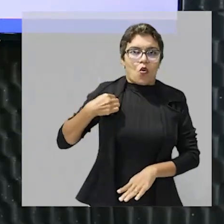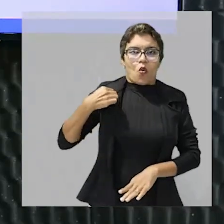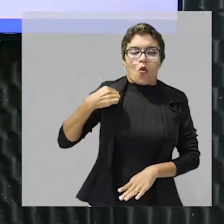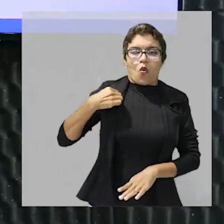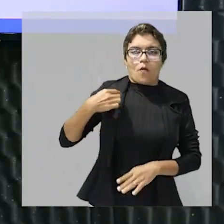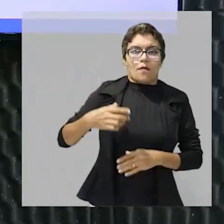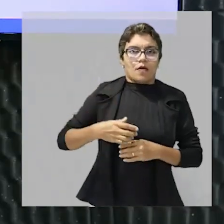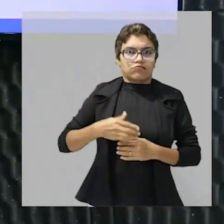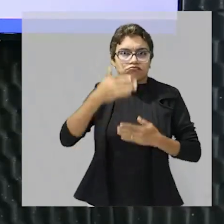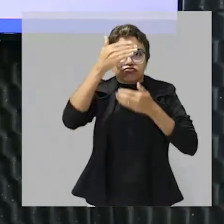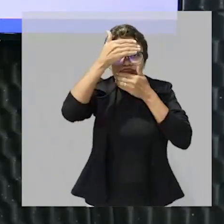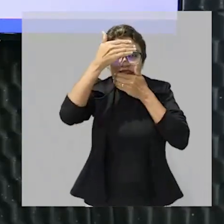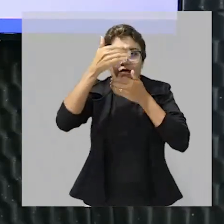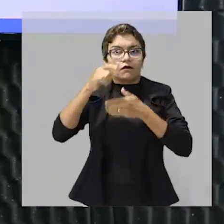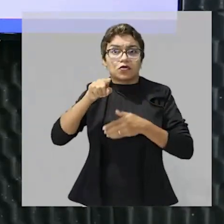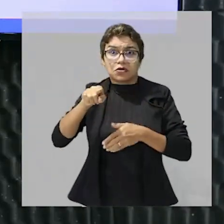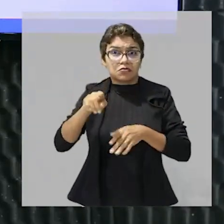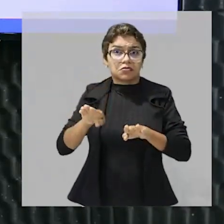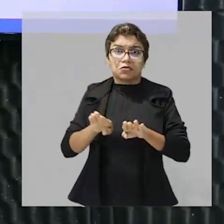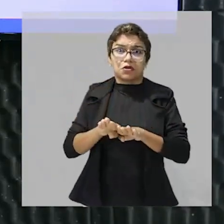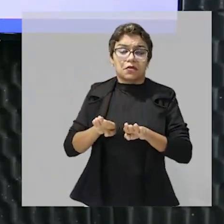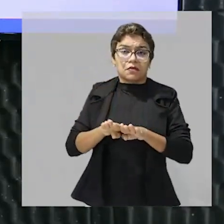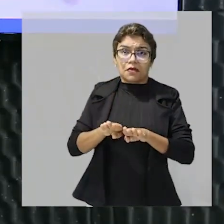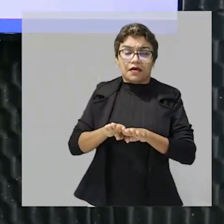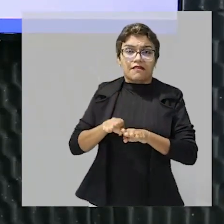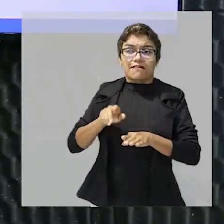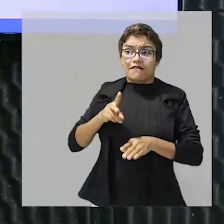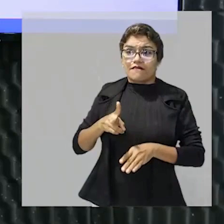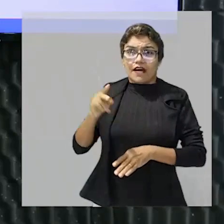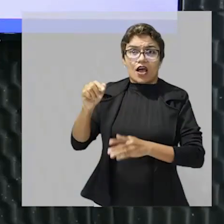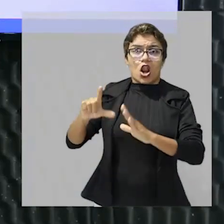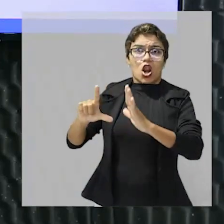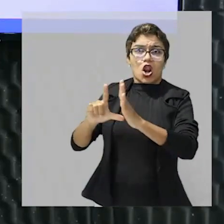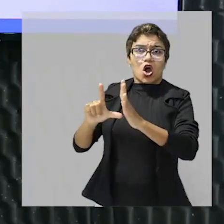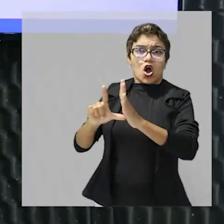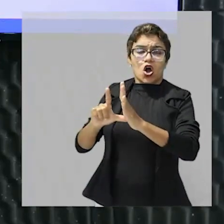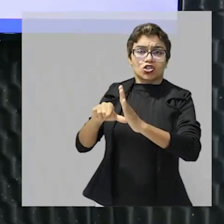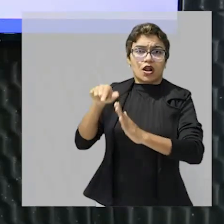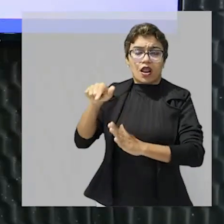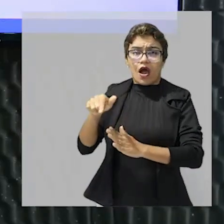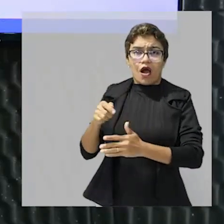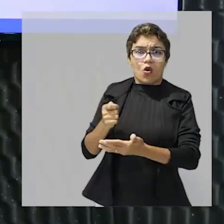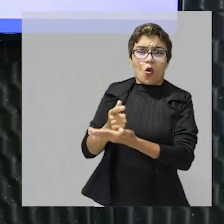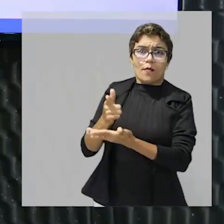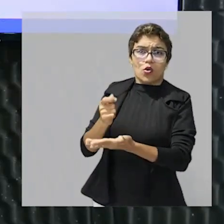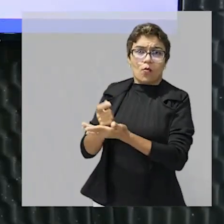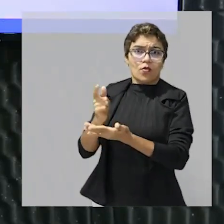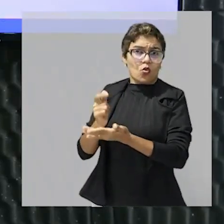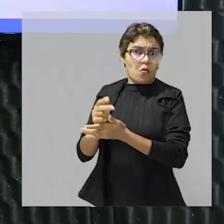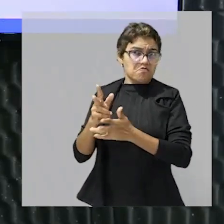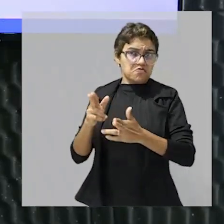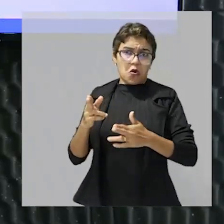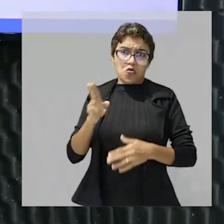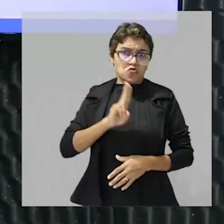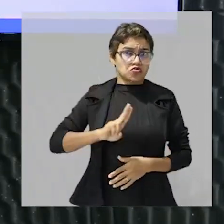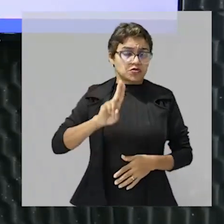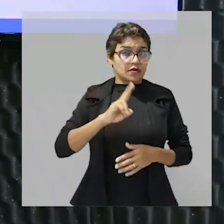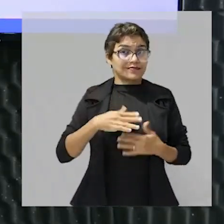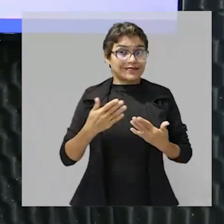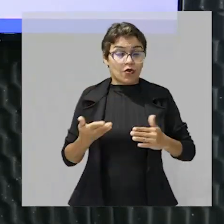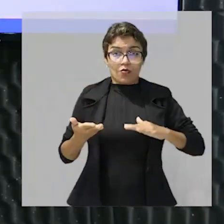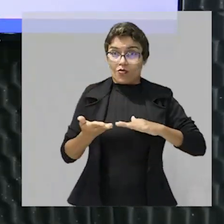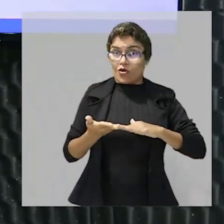árabes, você vai automaticamente ver uma porção de lojas vendendo roupas árabes. Ou seja, a modernidade,